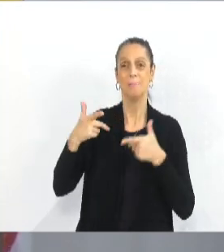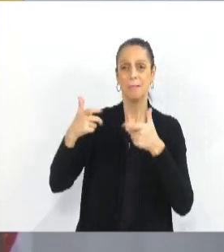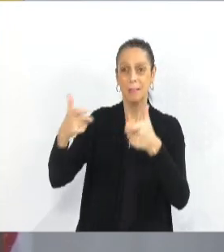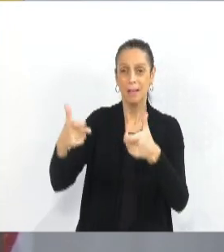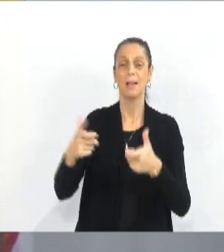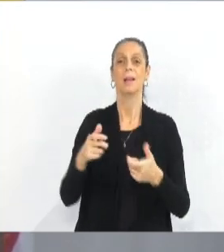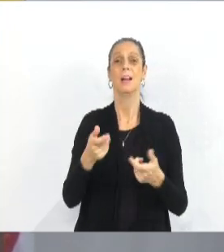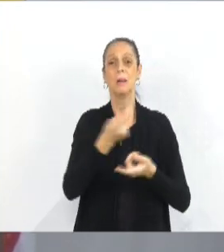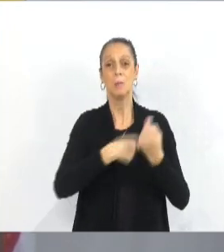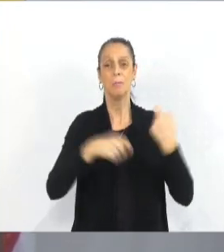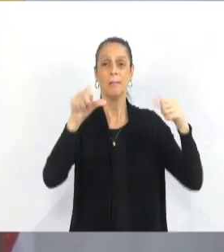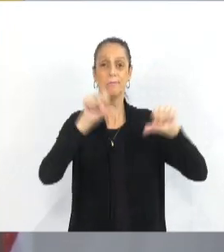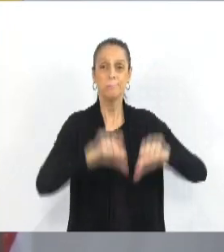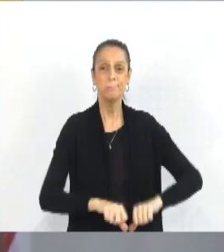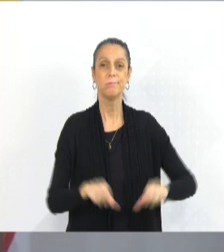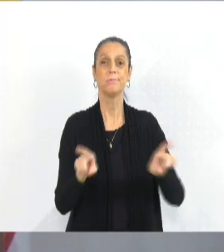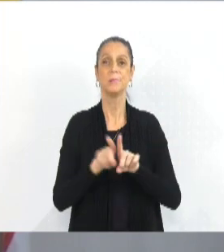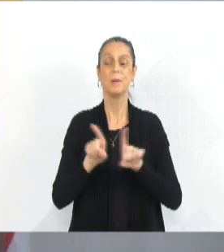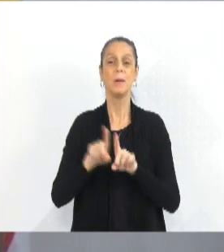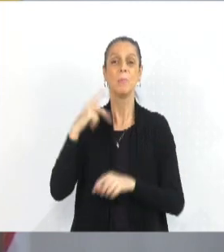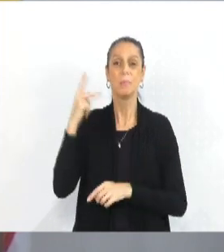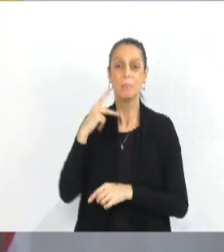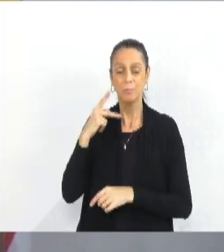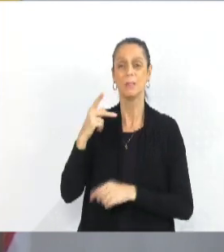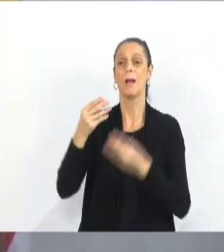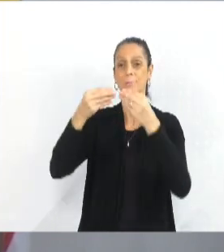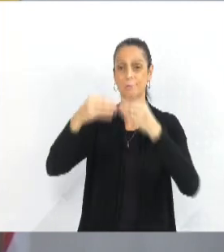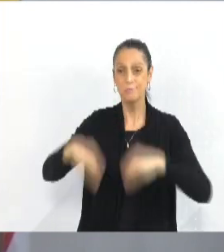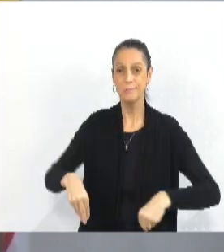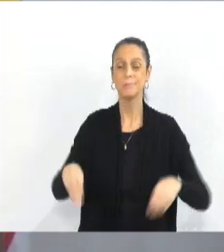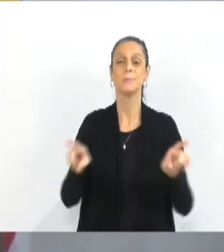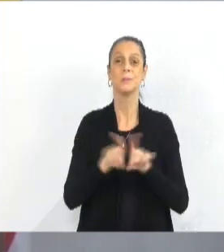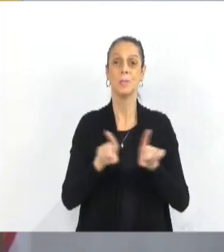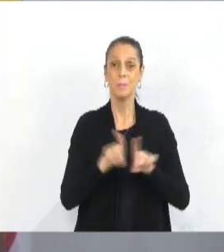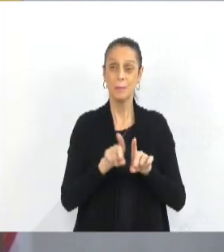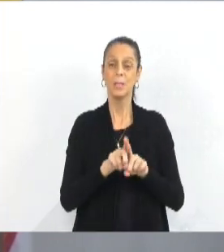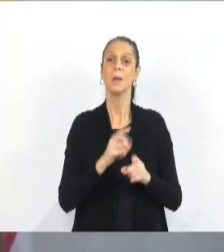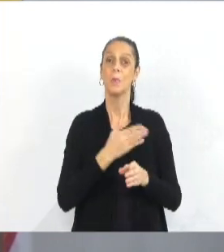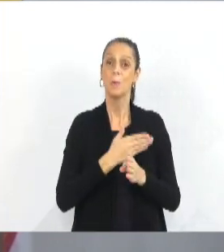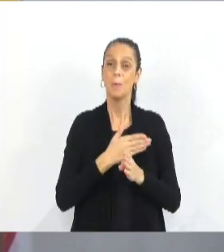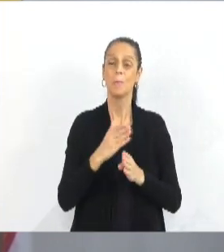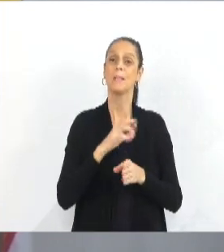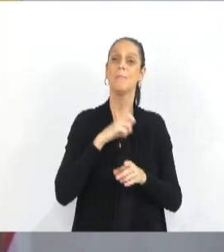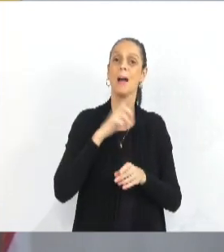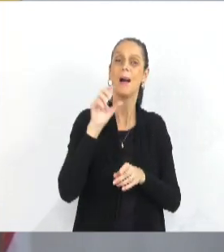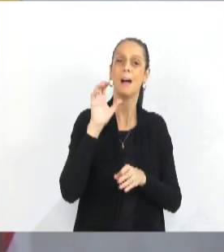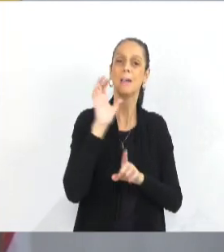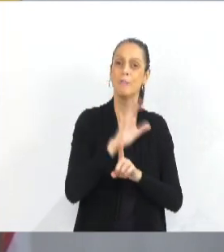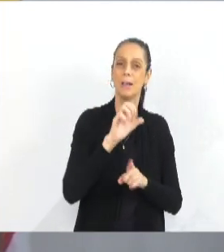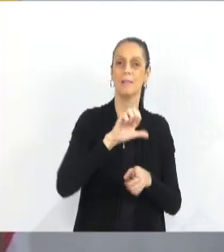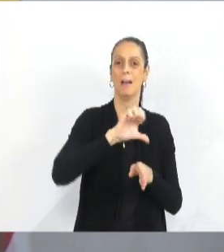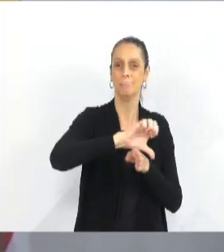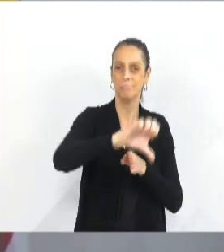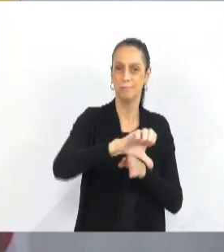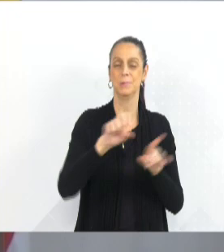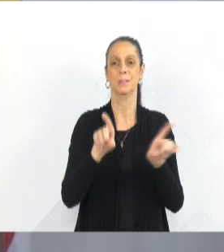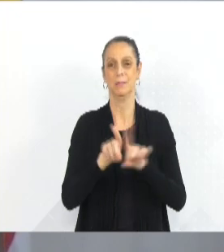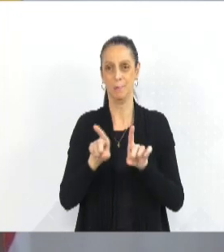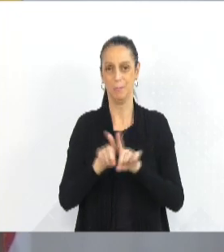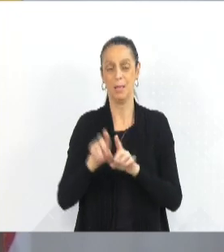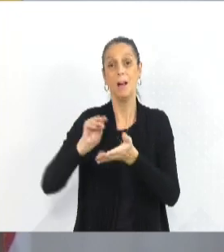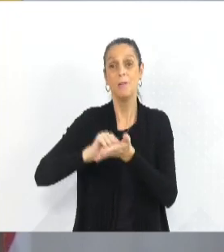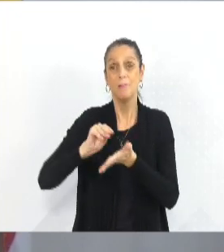economia, perverteu a sua política e aviltou a base moral da civilização humana. A falta